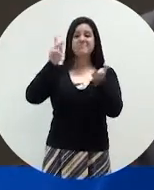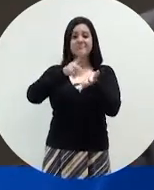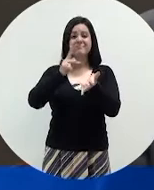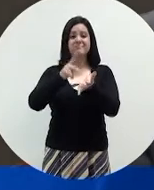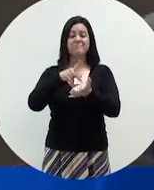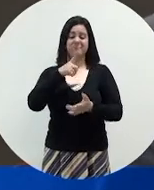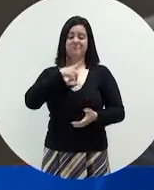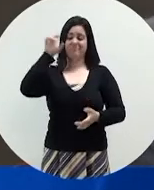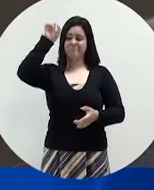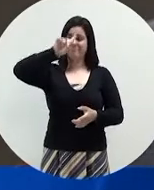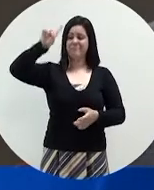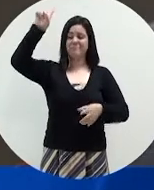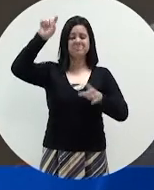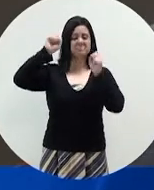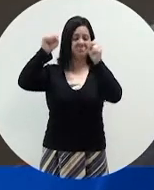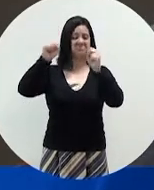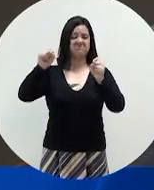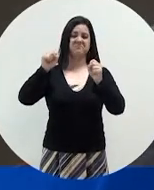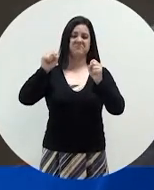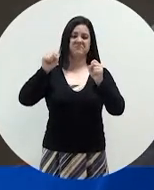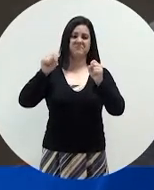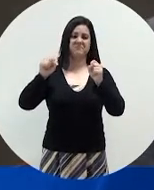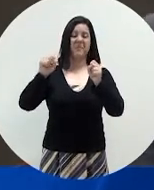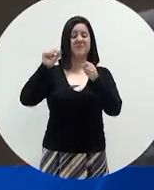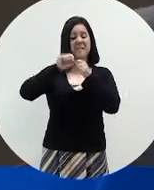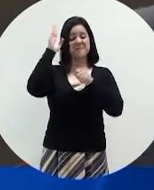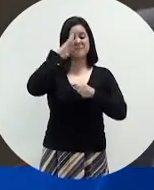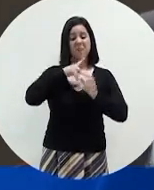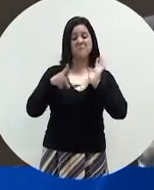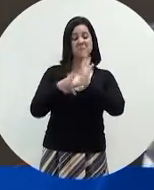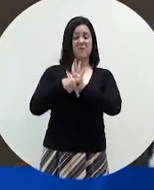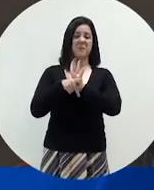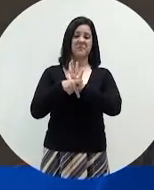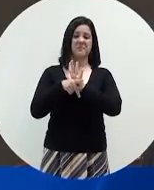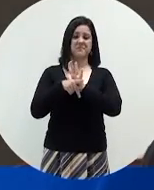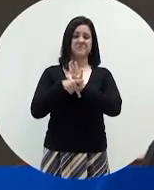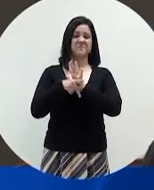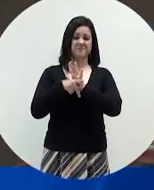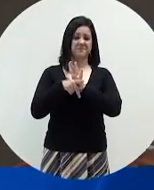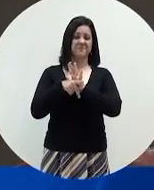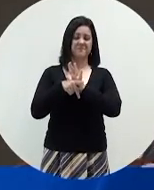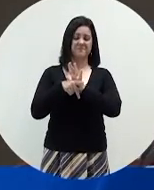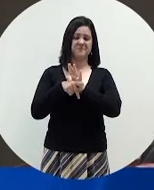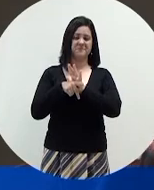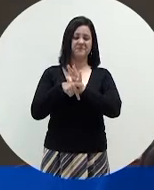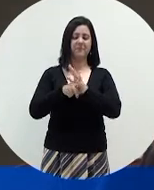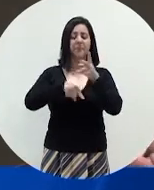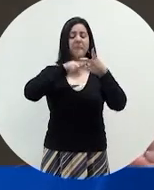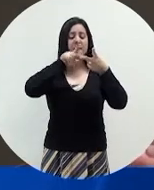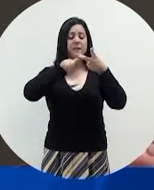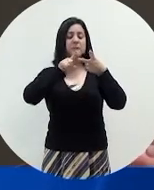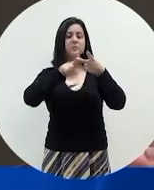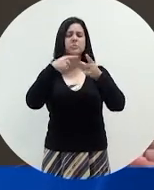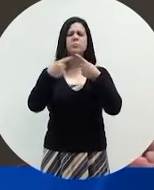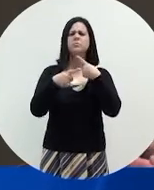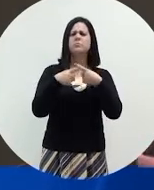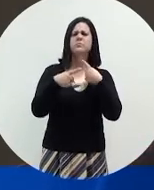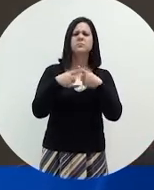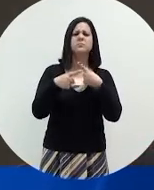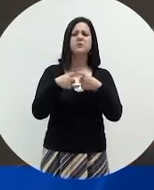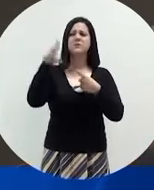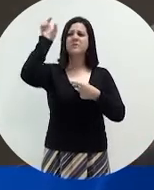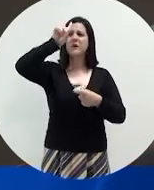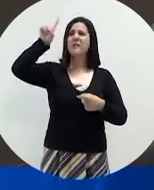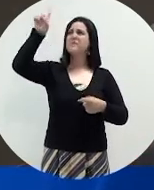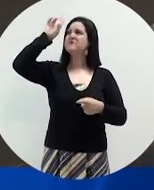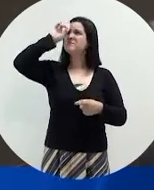É loucura, você vai se machucar. E muita gente está vivendo assim, tentando viver a sua vida longe de Deus, quando na verdade